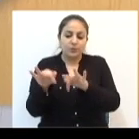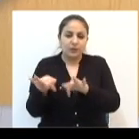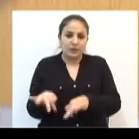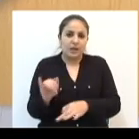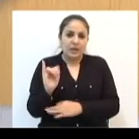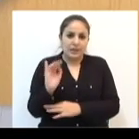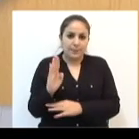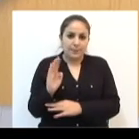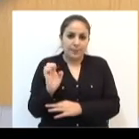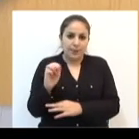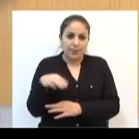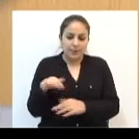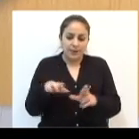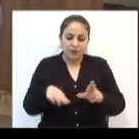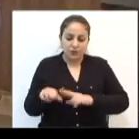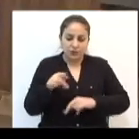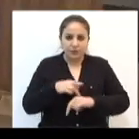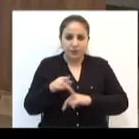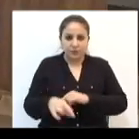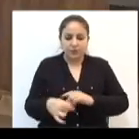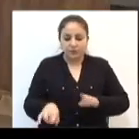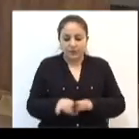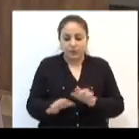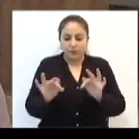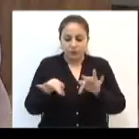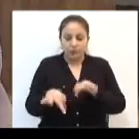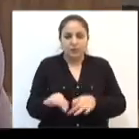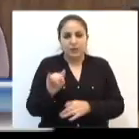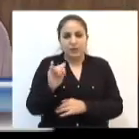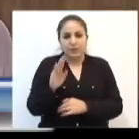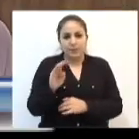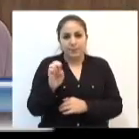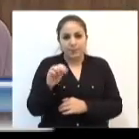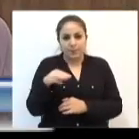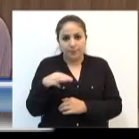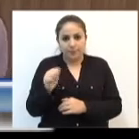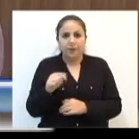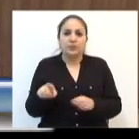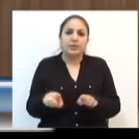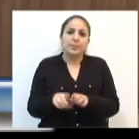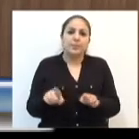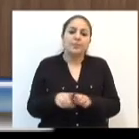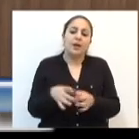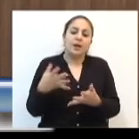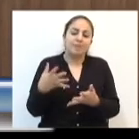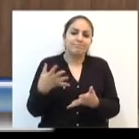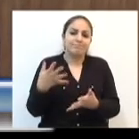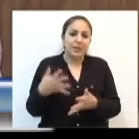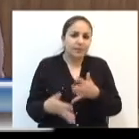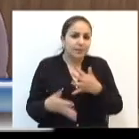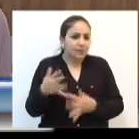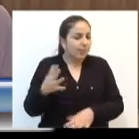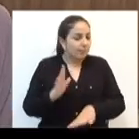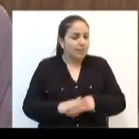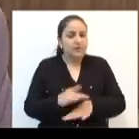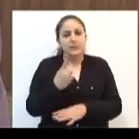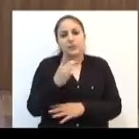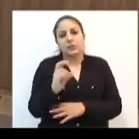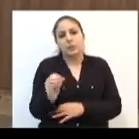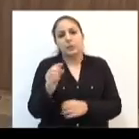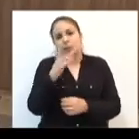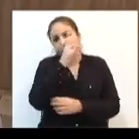encerrar os serviços na região. O fechamento do IBAMA, ele vai afetar mais de 150